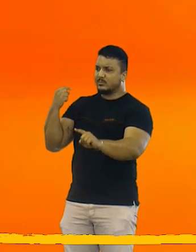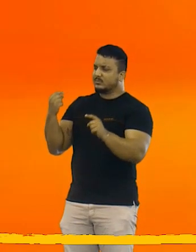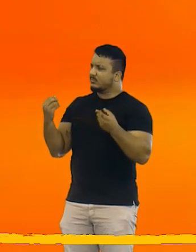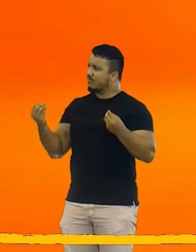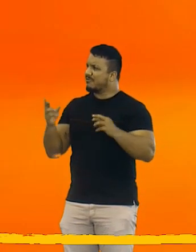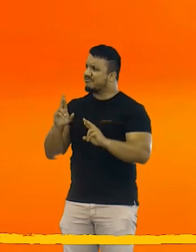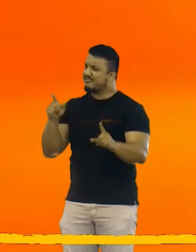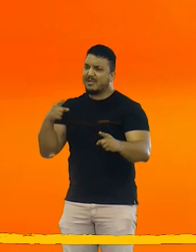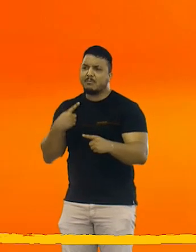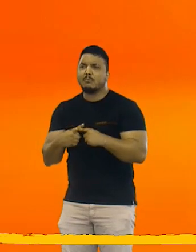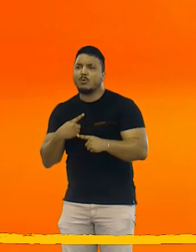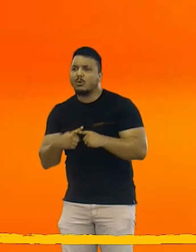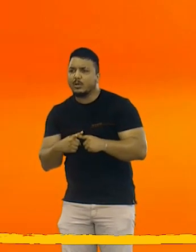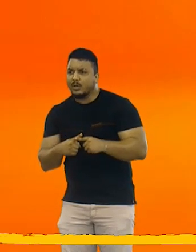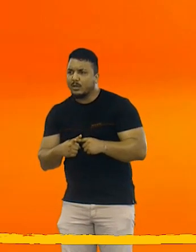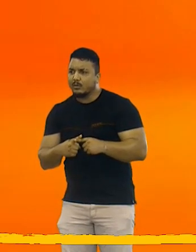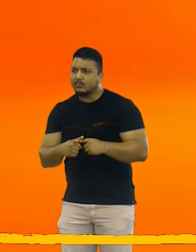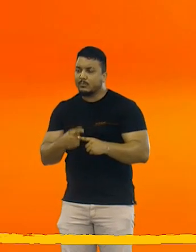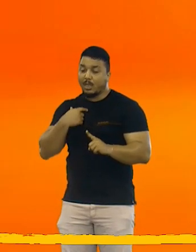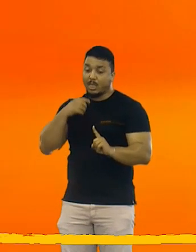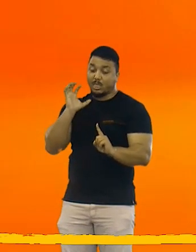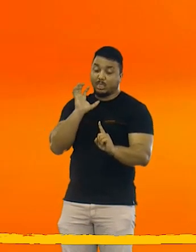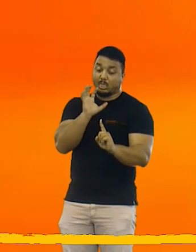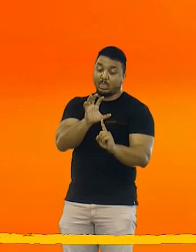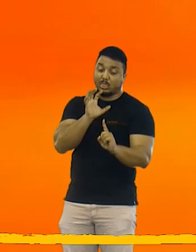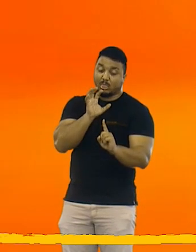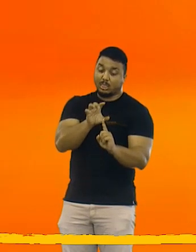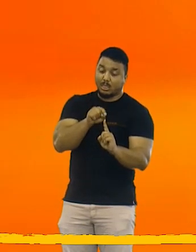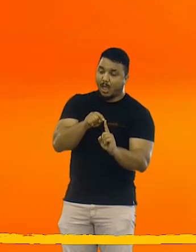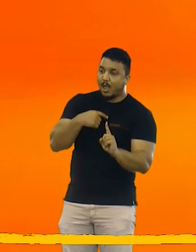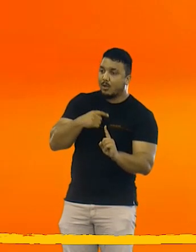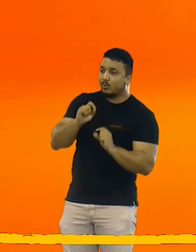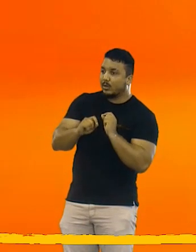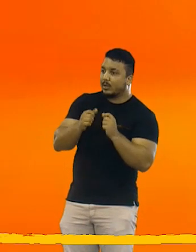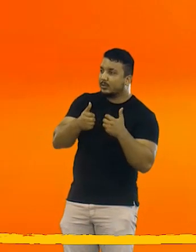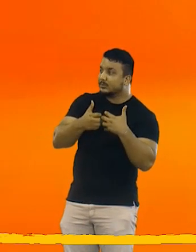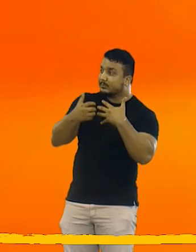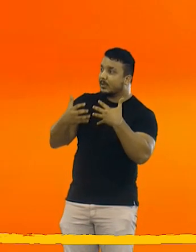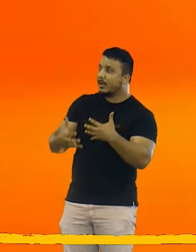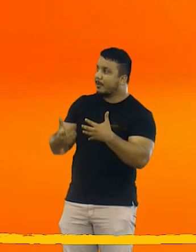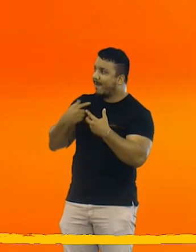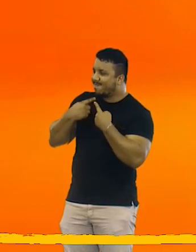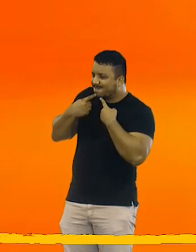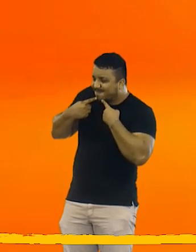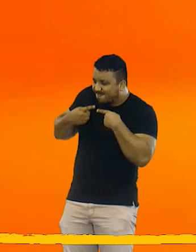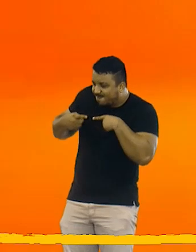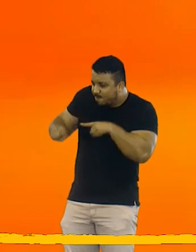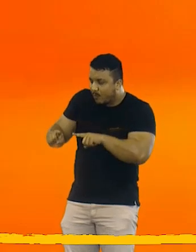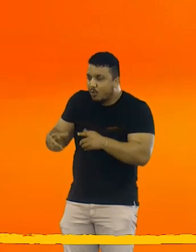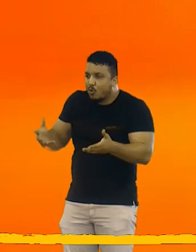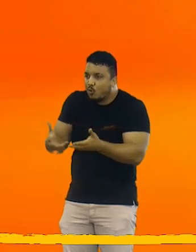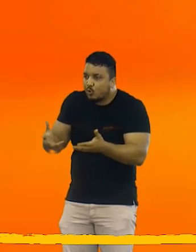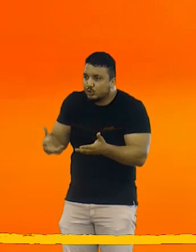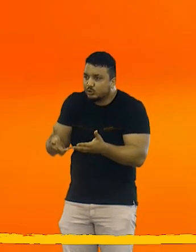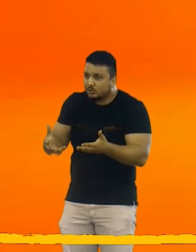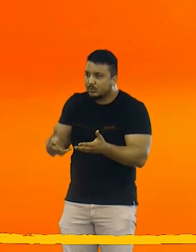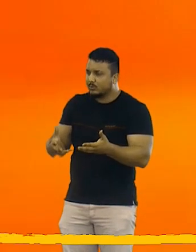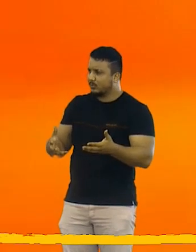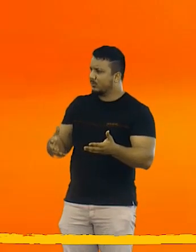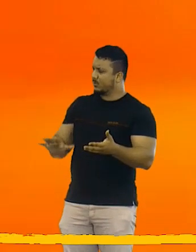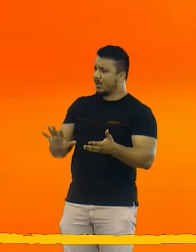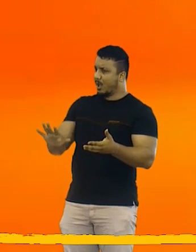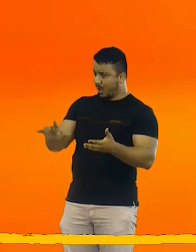E aí o repórter quis induzir o compositor a massacrar e a execrar a música sertaneja de